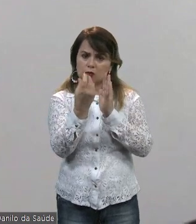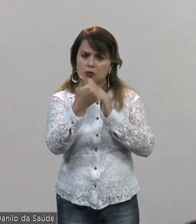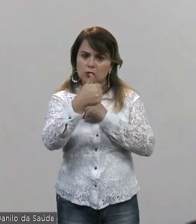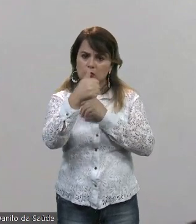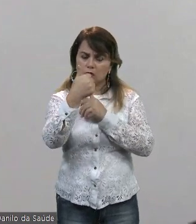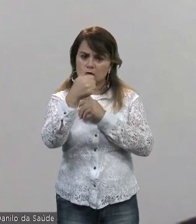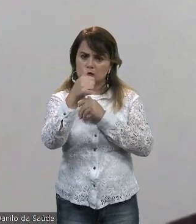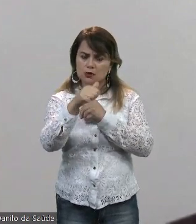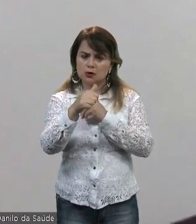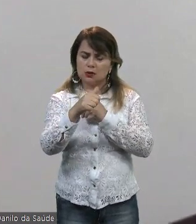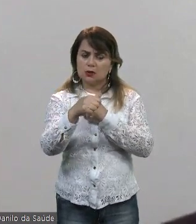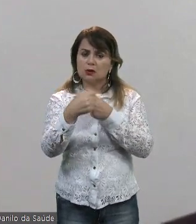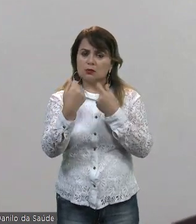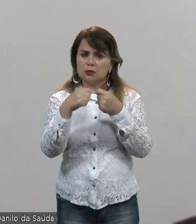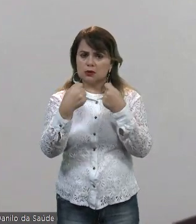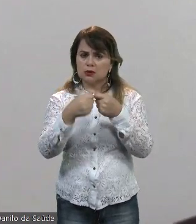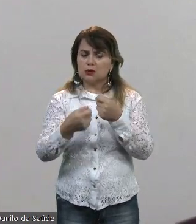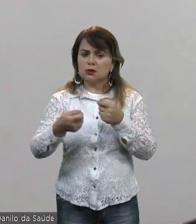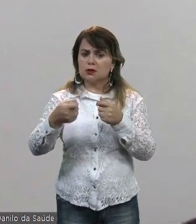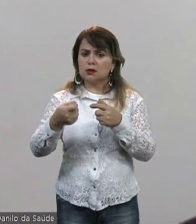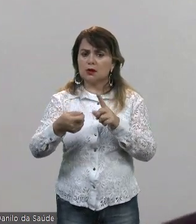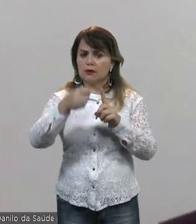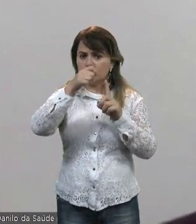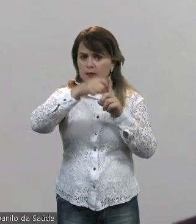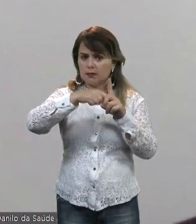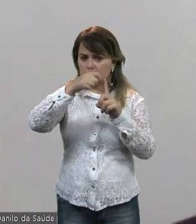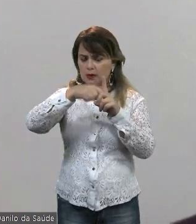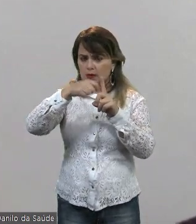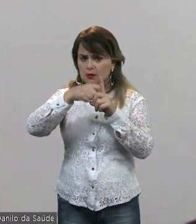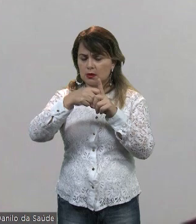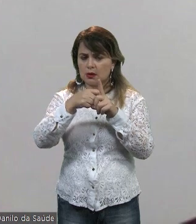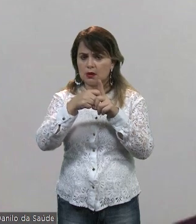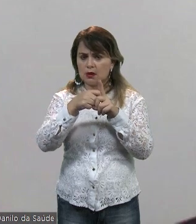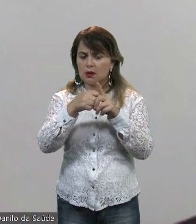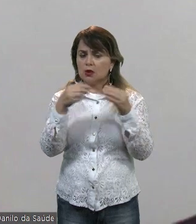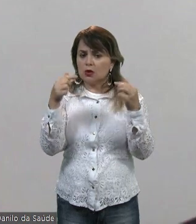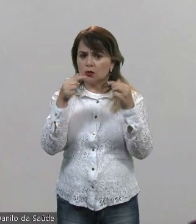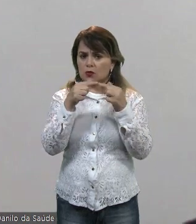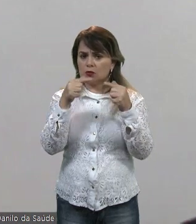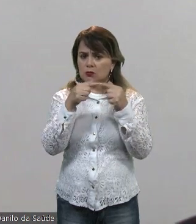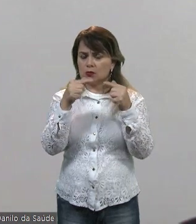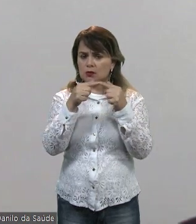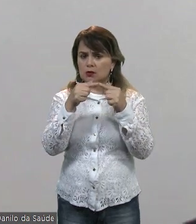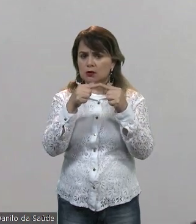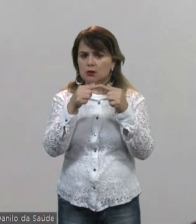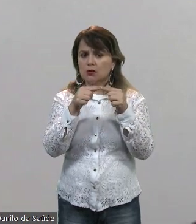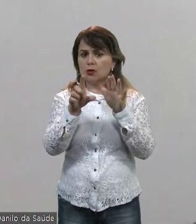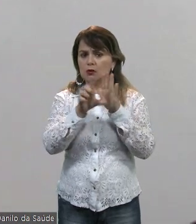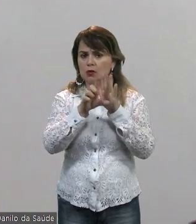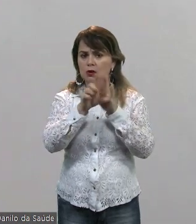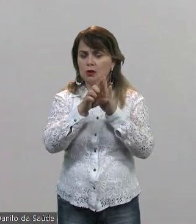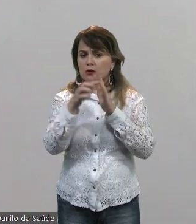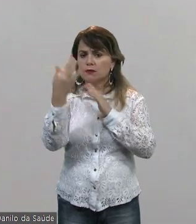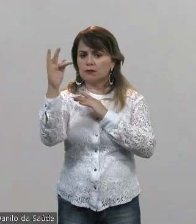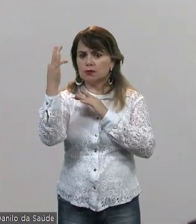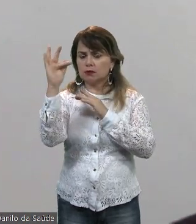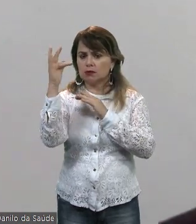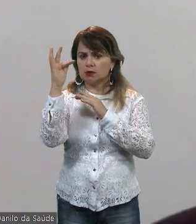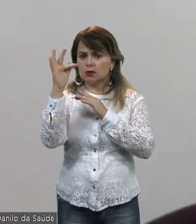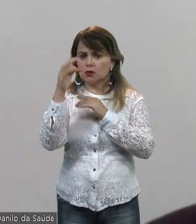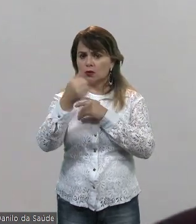dessas categorias sejam pagos de acordo nos termos da Lei Federal 11.350, que é a lei